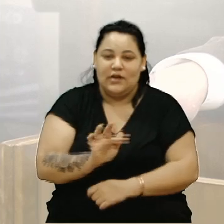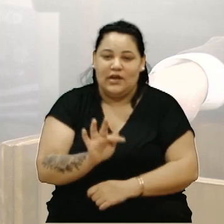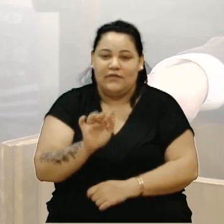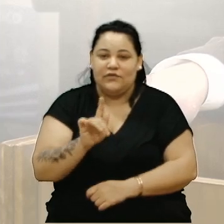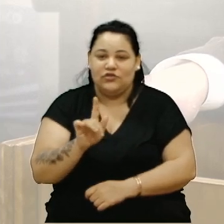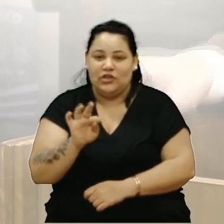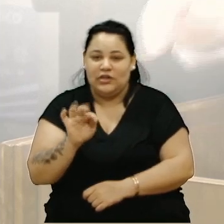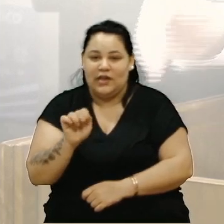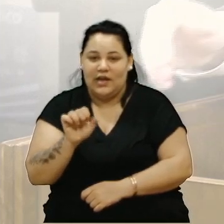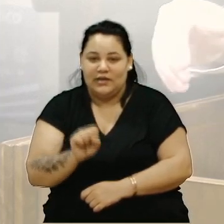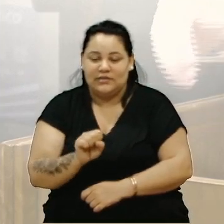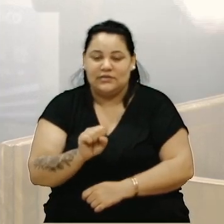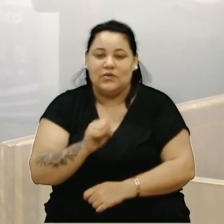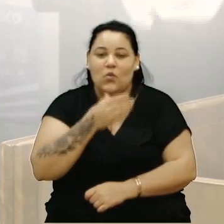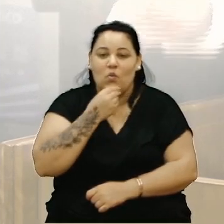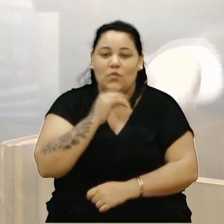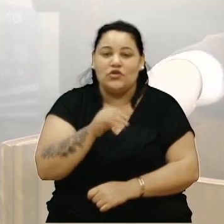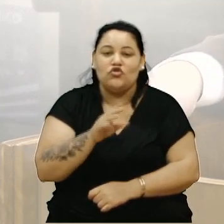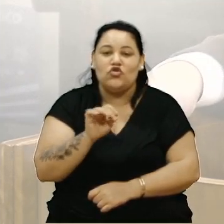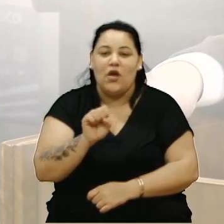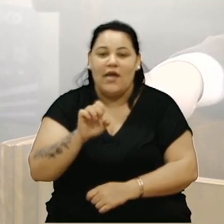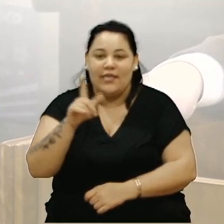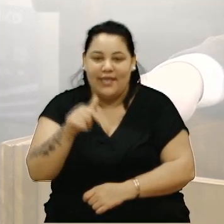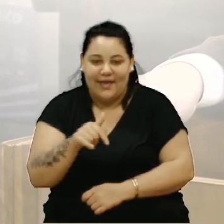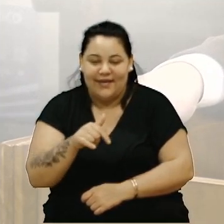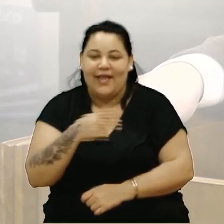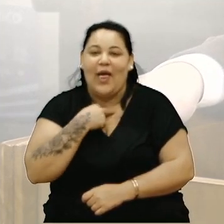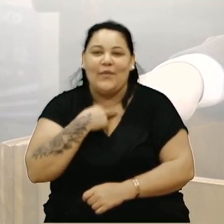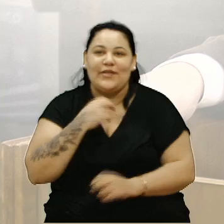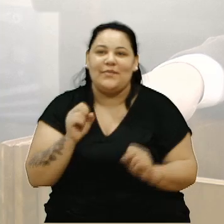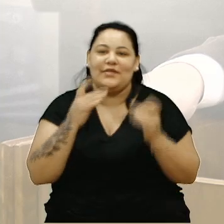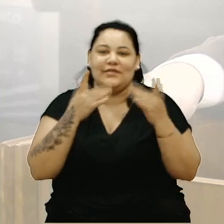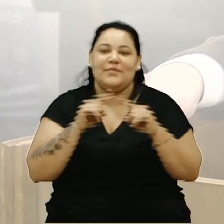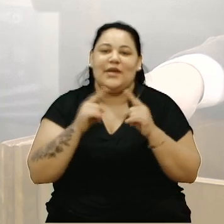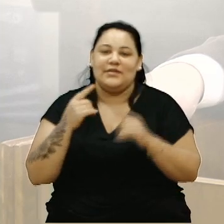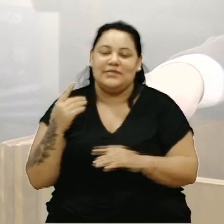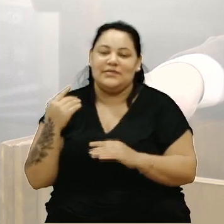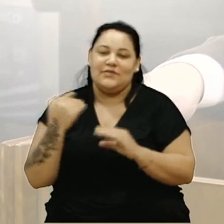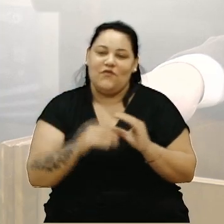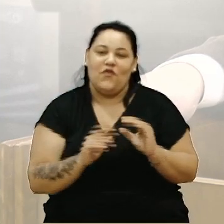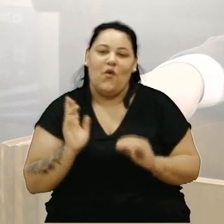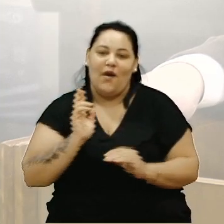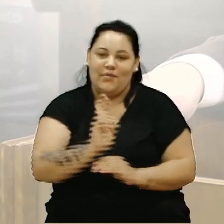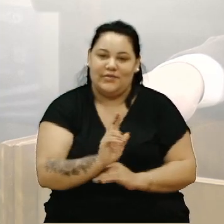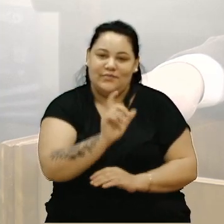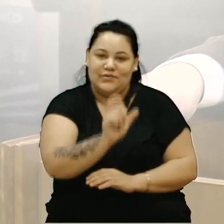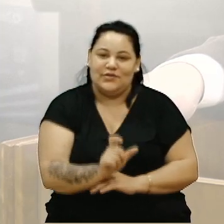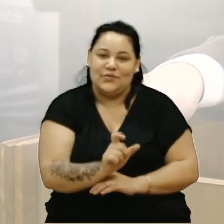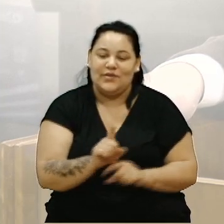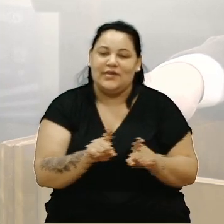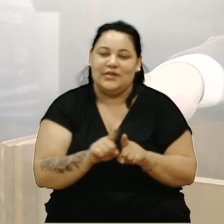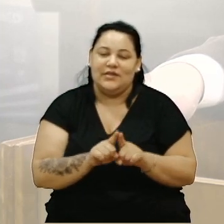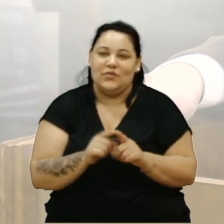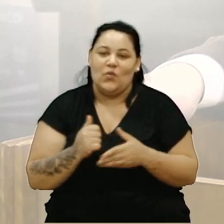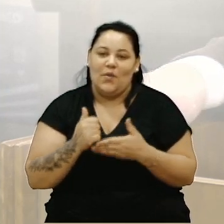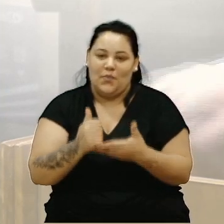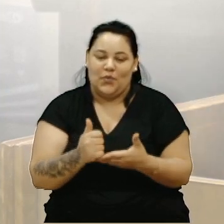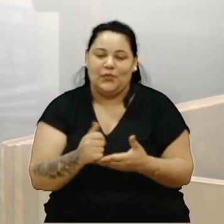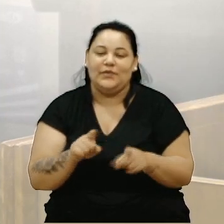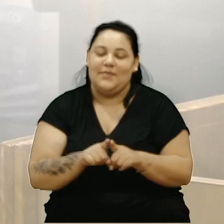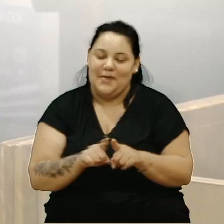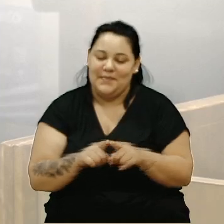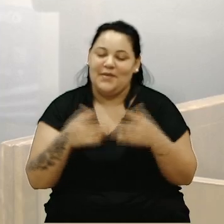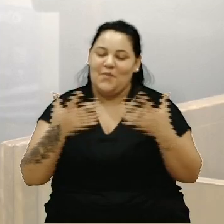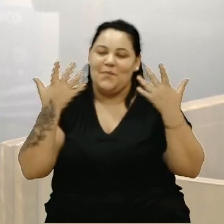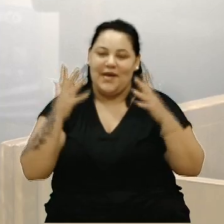José Escorsato. Não pôde vir no evento, mas também enviou os representantes, está também dando um suporte e apoio. Então, parabéns